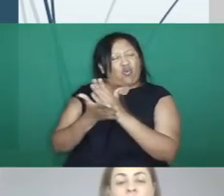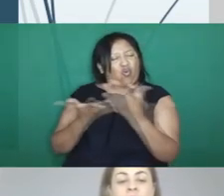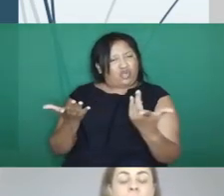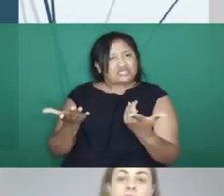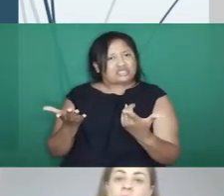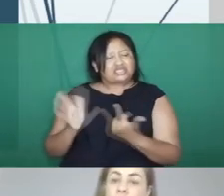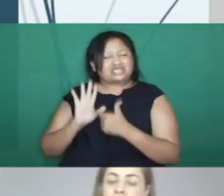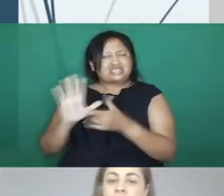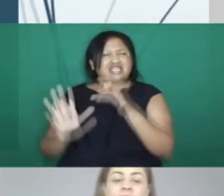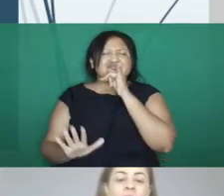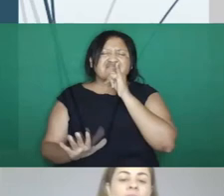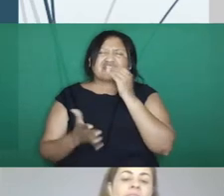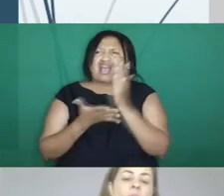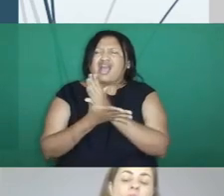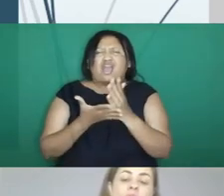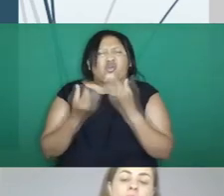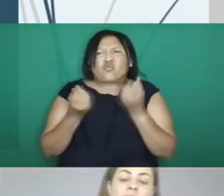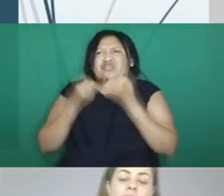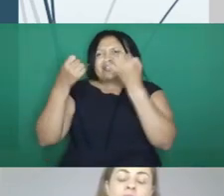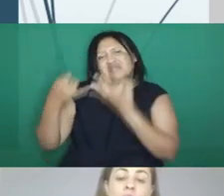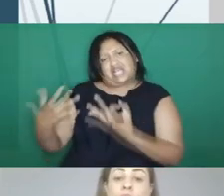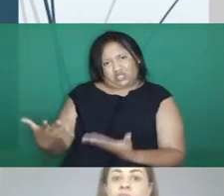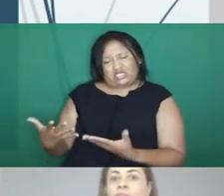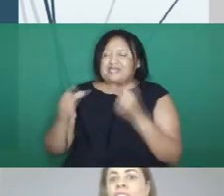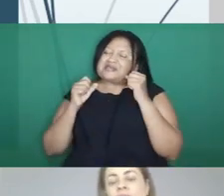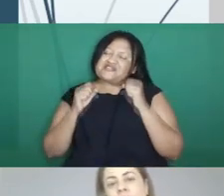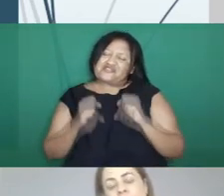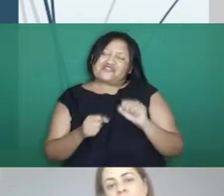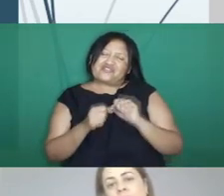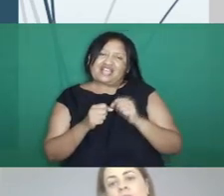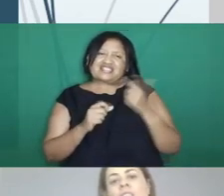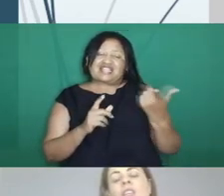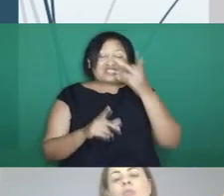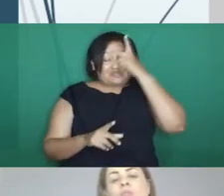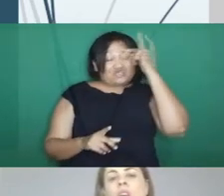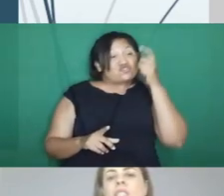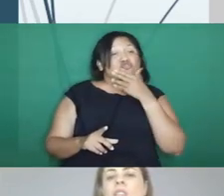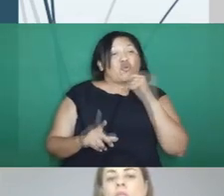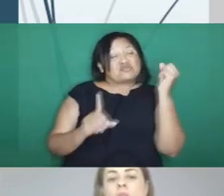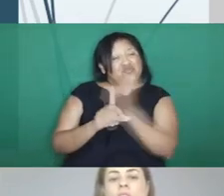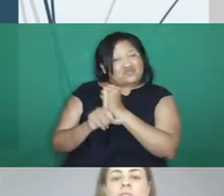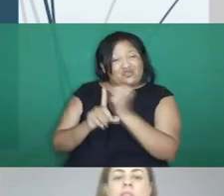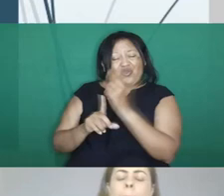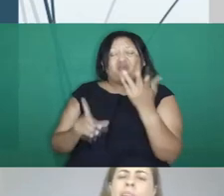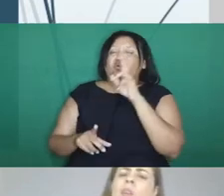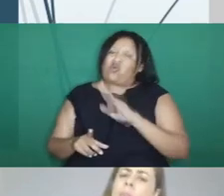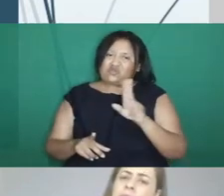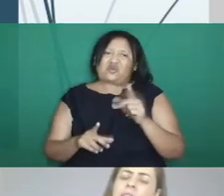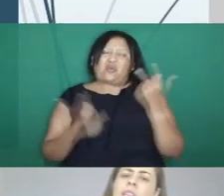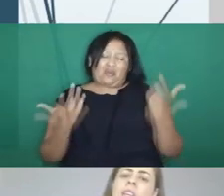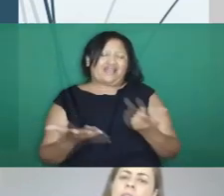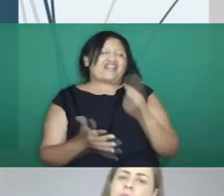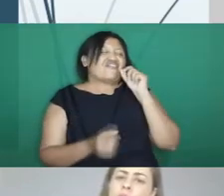algumas expressões não é algumas justificativas que os violentadores utilizam para